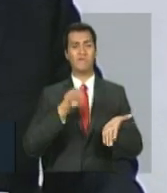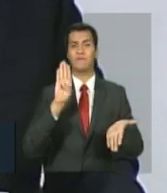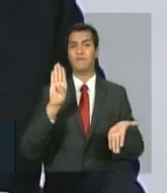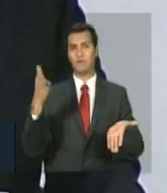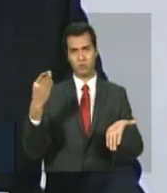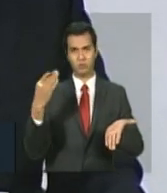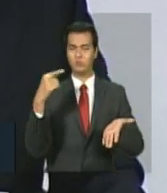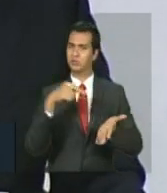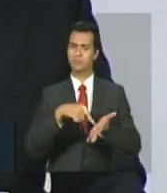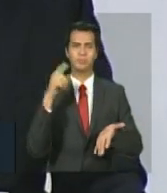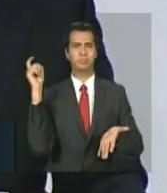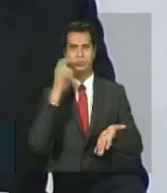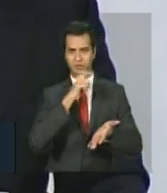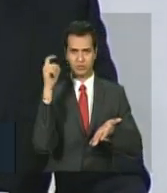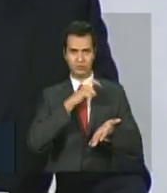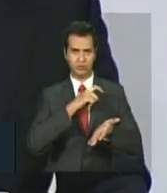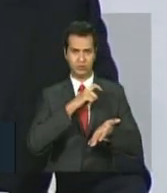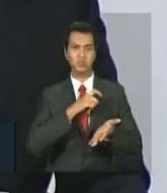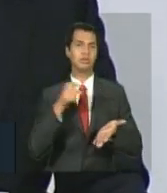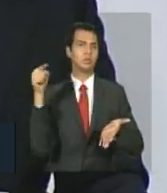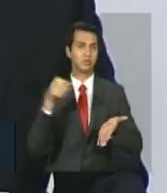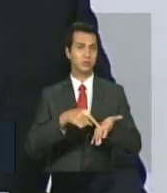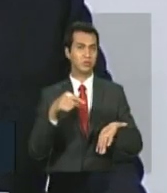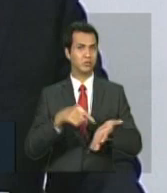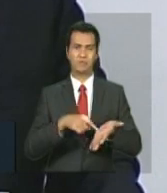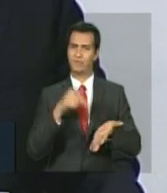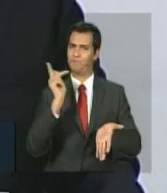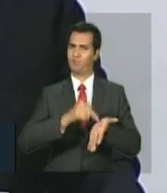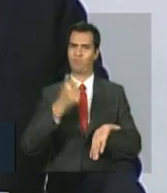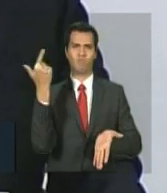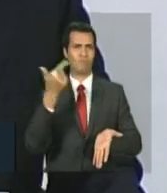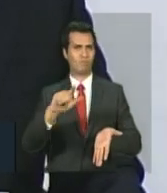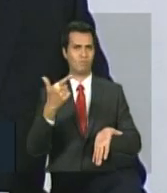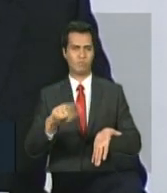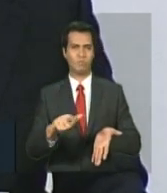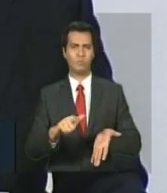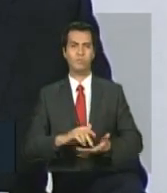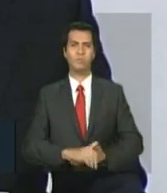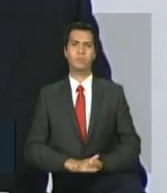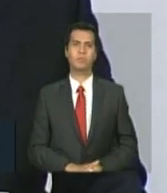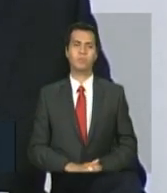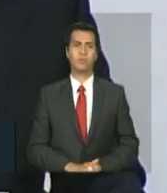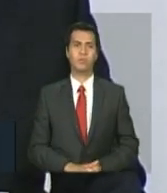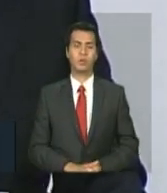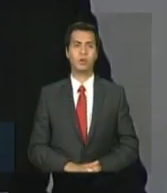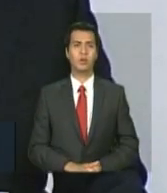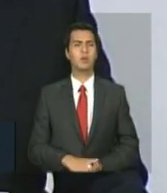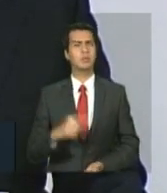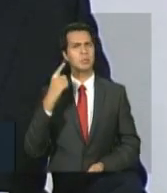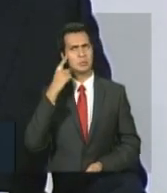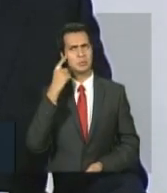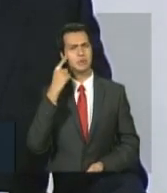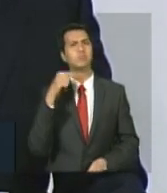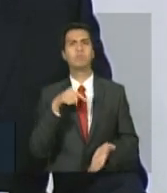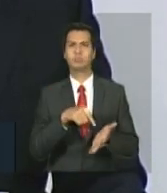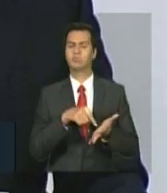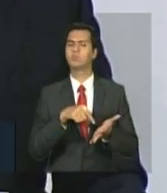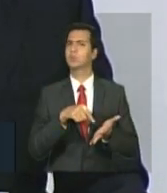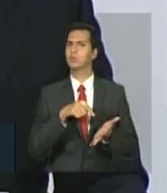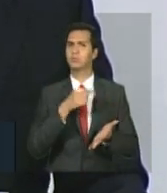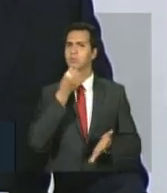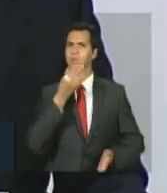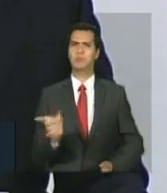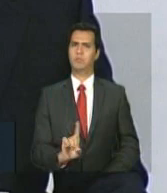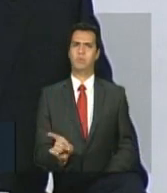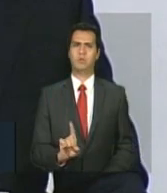mentiras, uma narrativa fundada em inverdades. Considero grave, considero muito grave, o